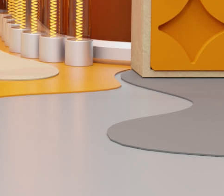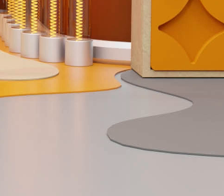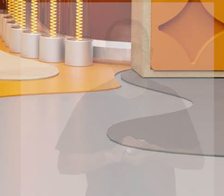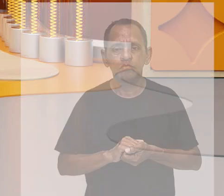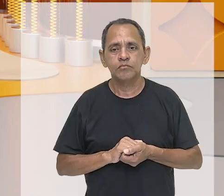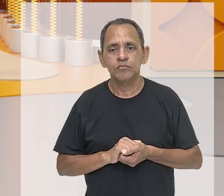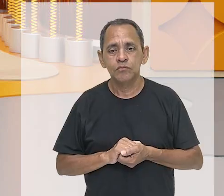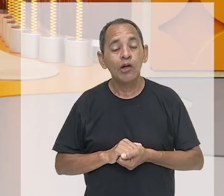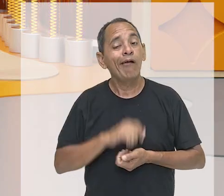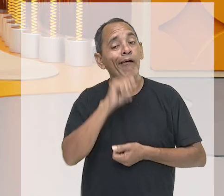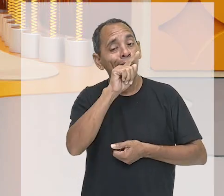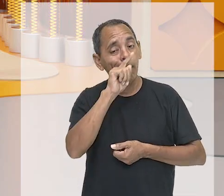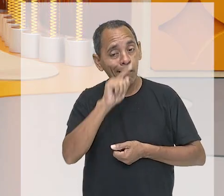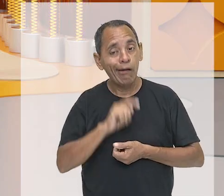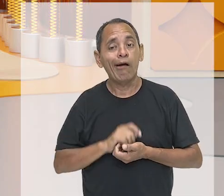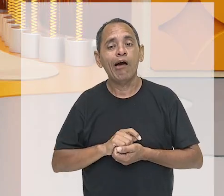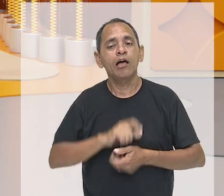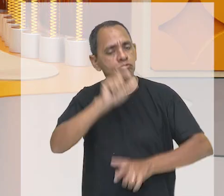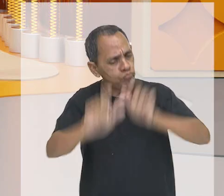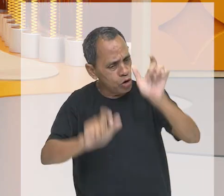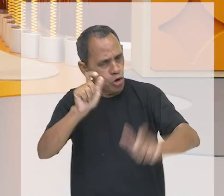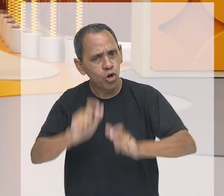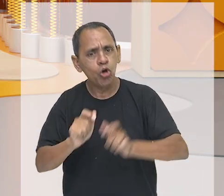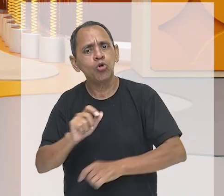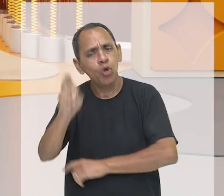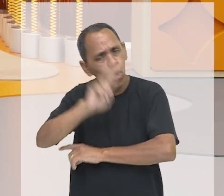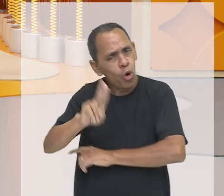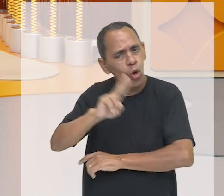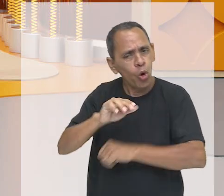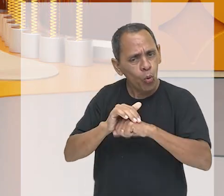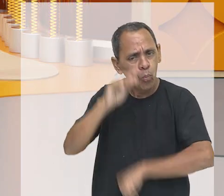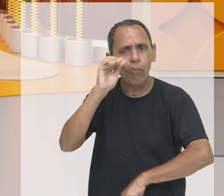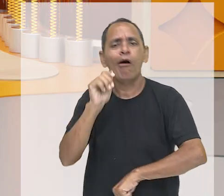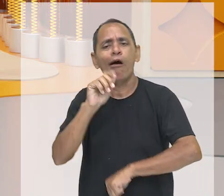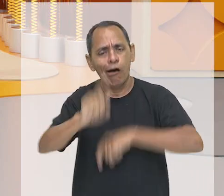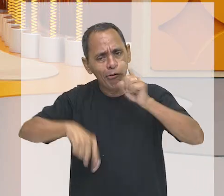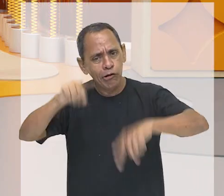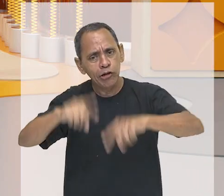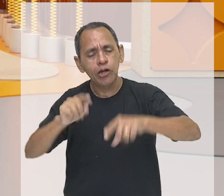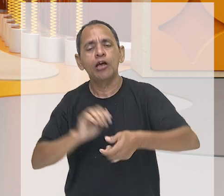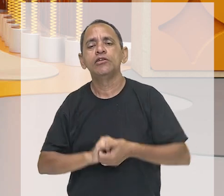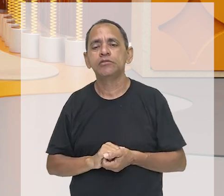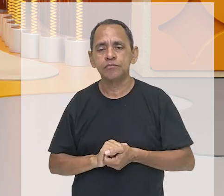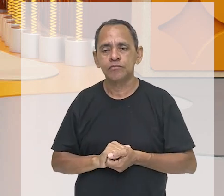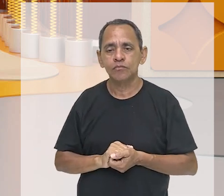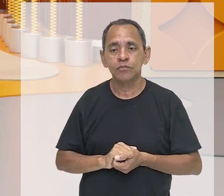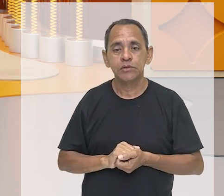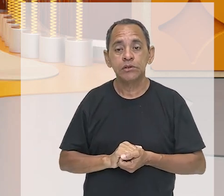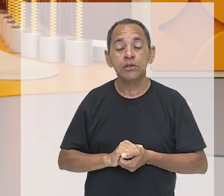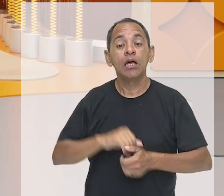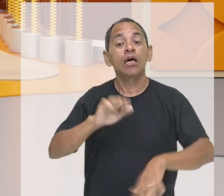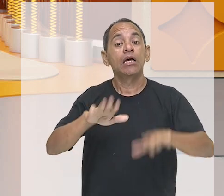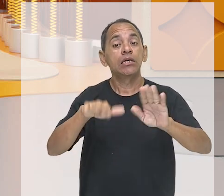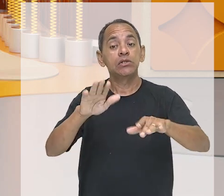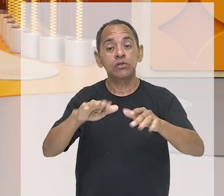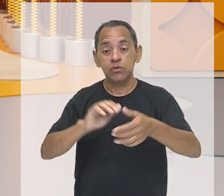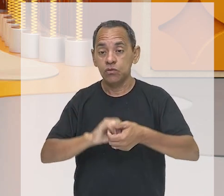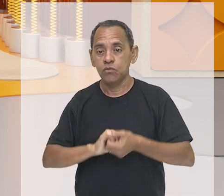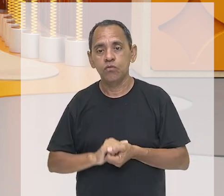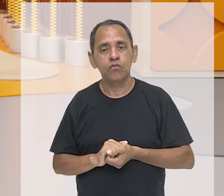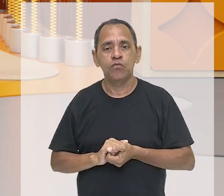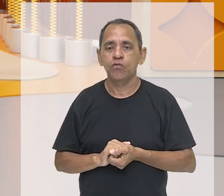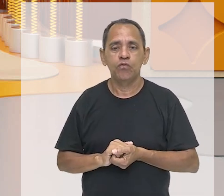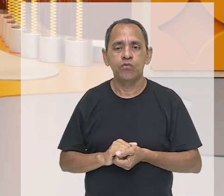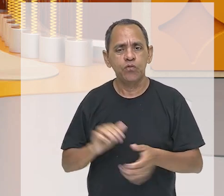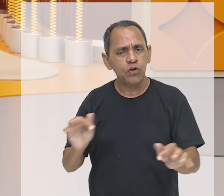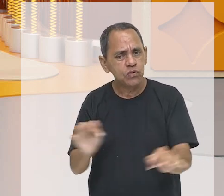às vezes elas não levam nem para ajeitar ali determinado produto, eles já trocam aquele produto. O celular quebrou, não vou levar ali para trocar